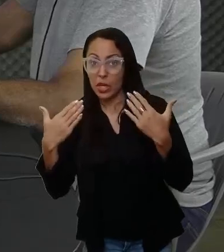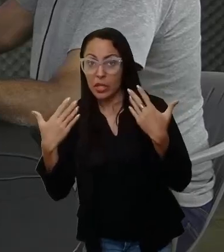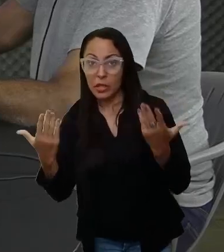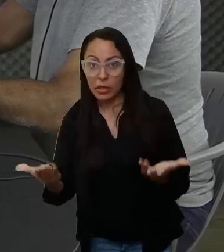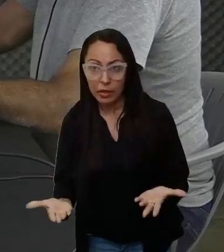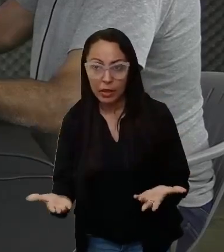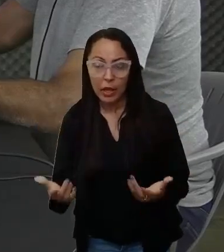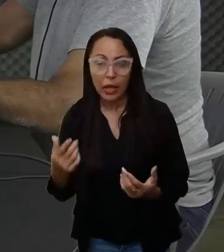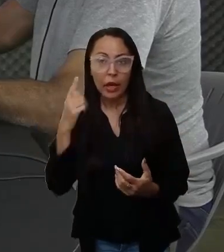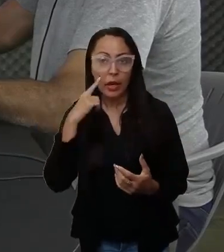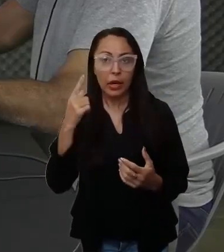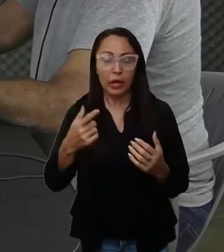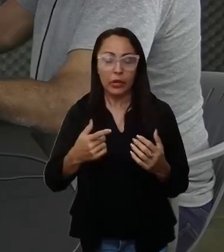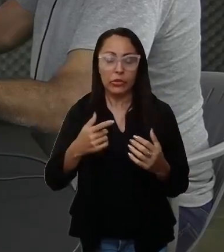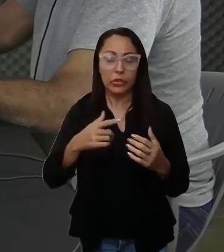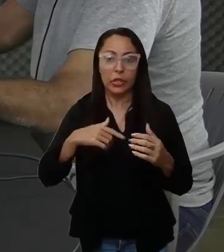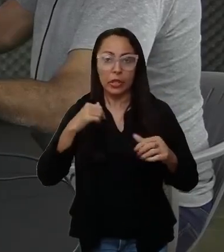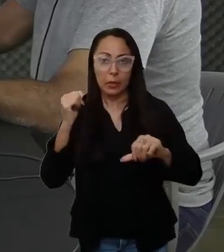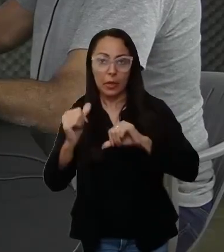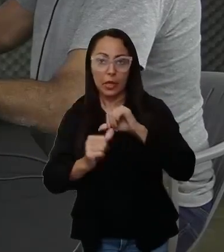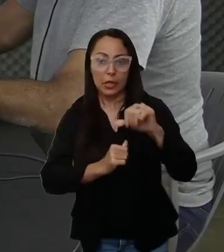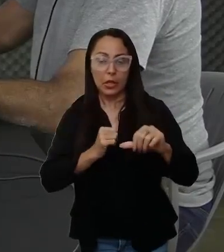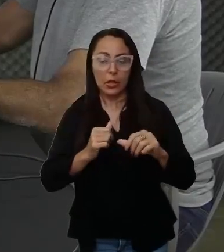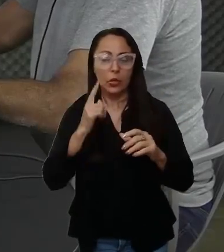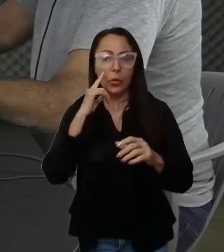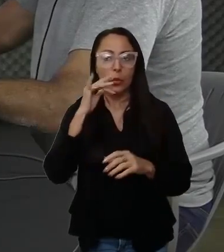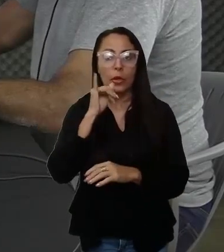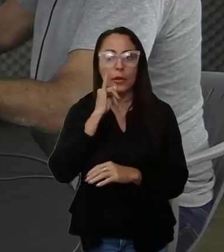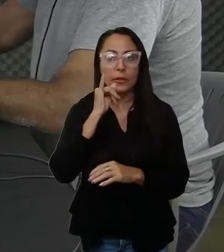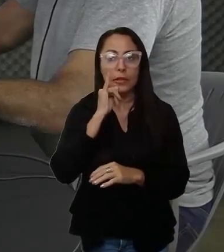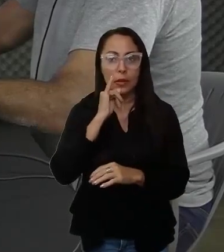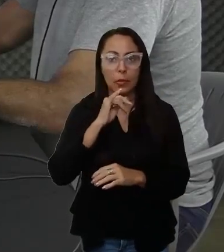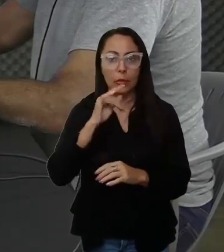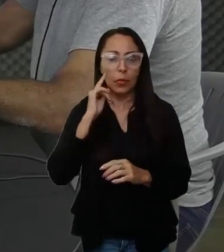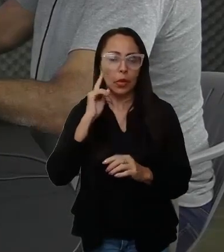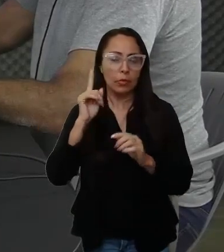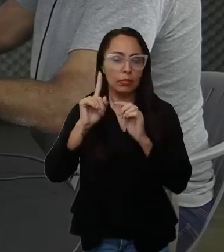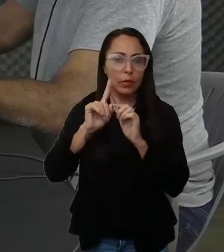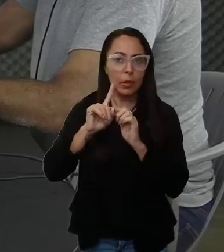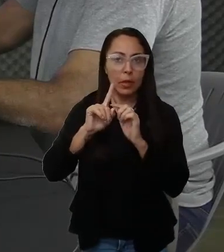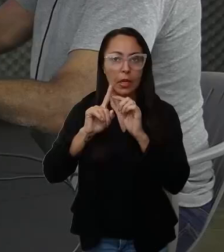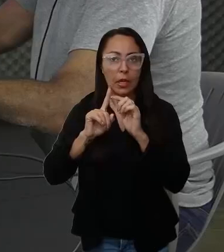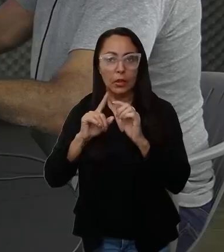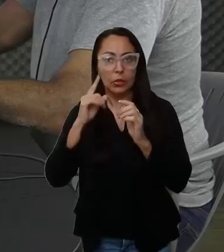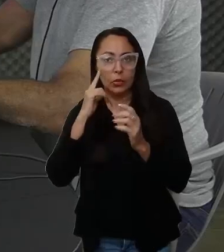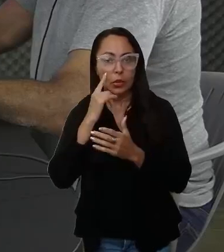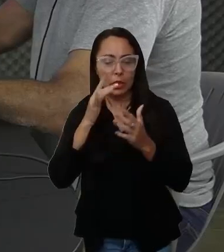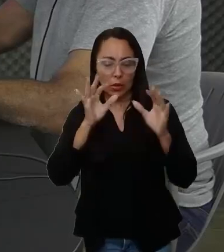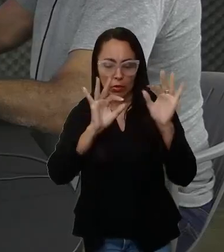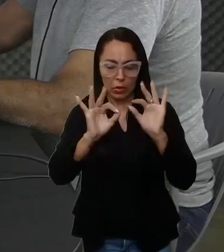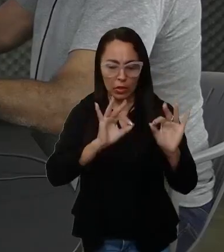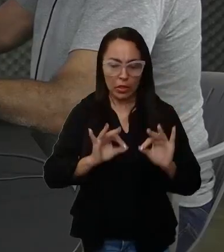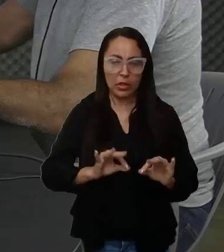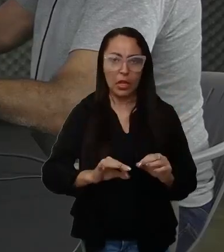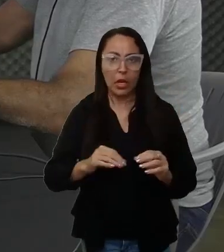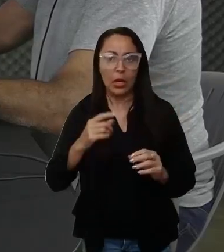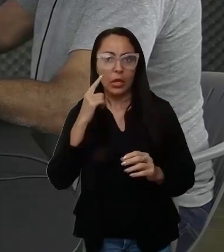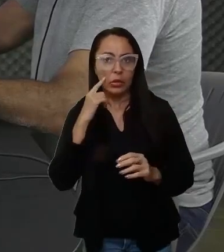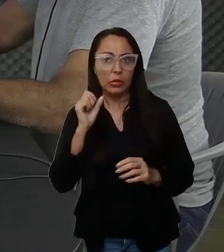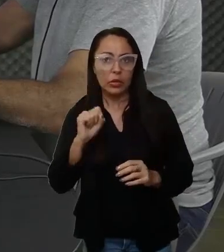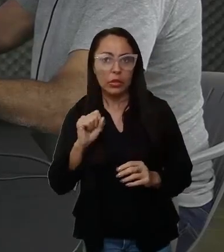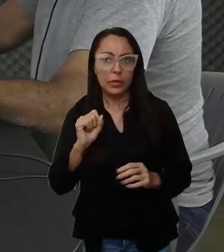gente está passando por um recorde de temperatura no Atlântico, por exemplo. Os modelos estão preparados para o efeito